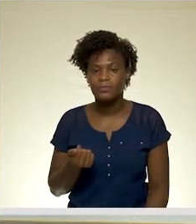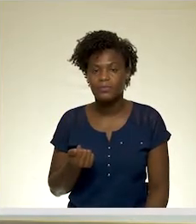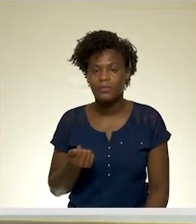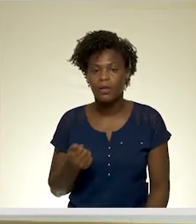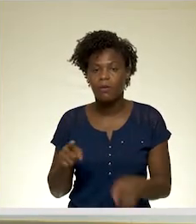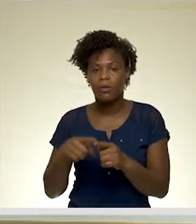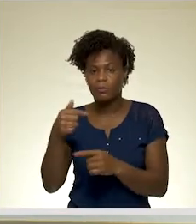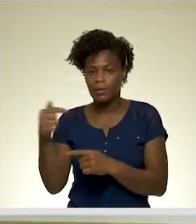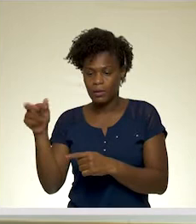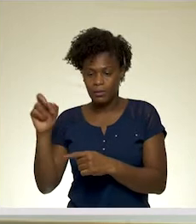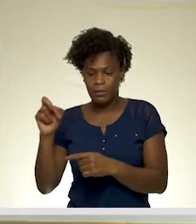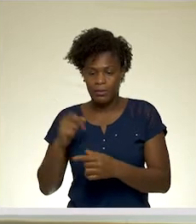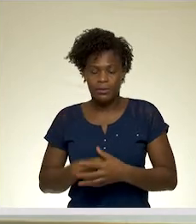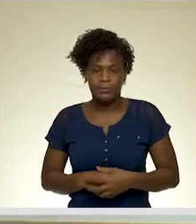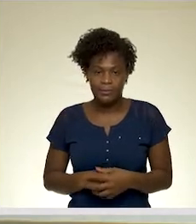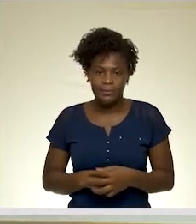é igual a menos 8.